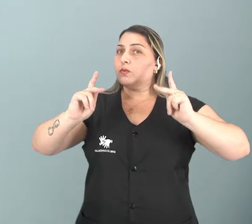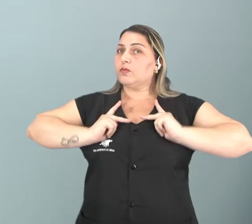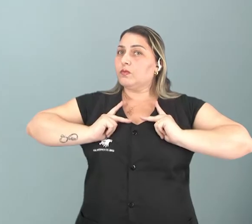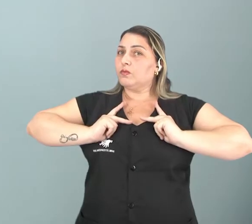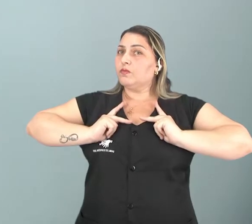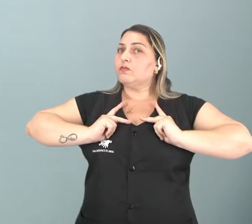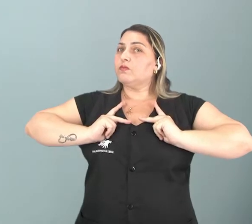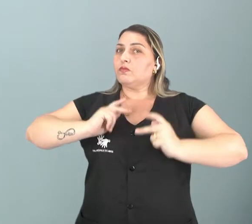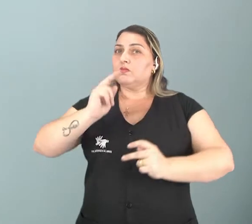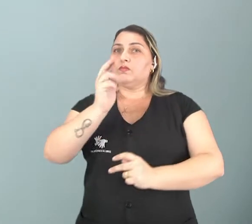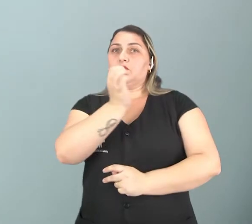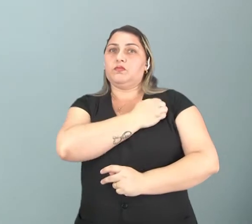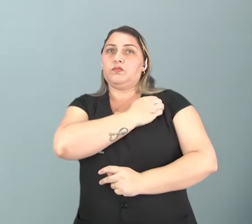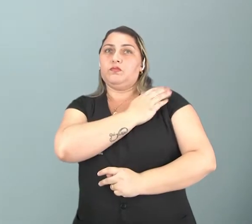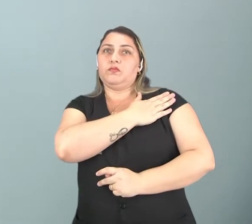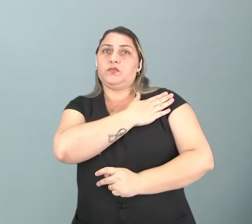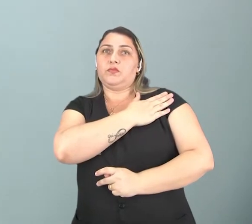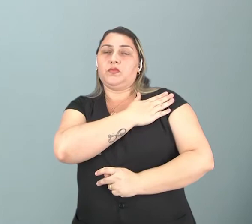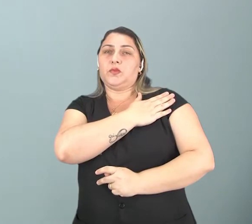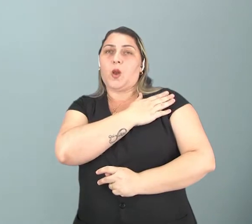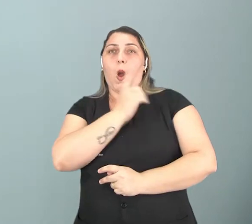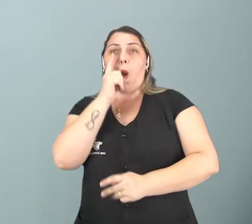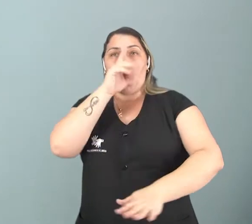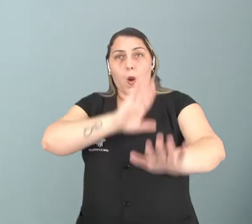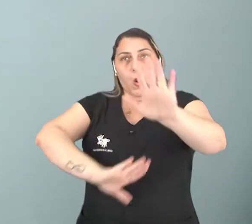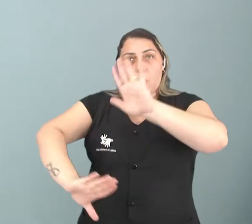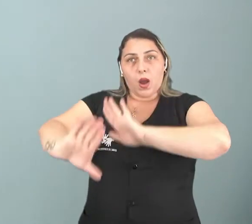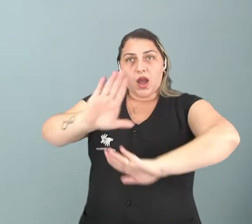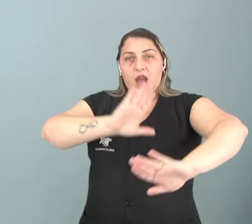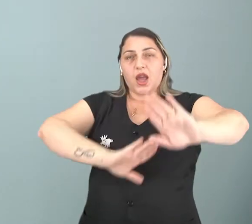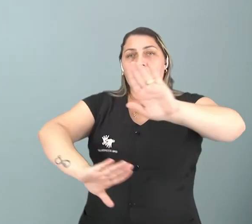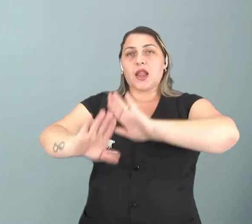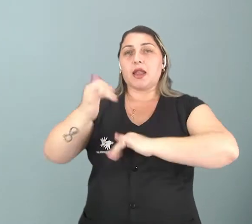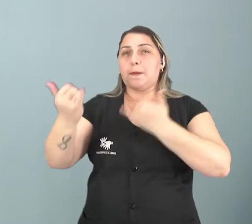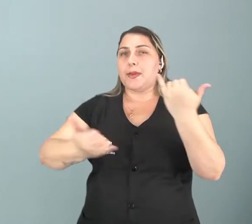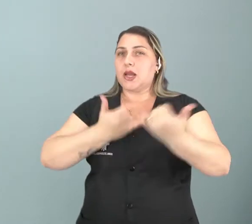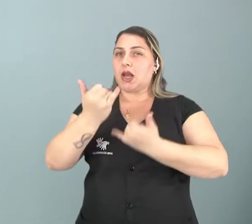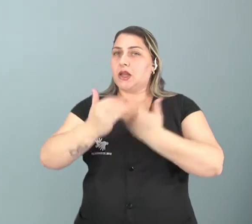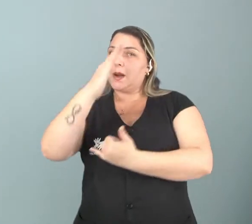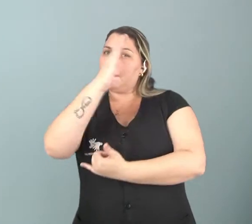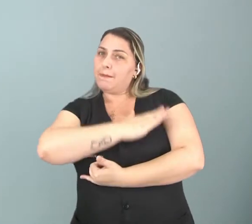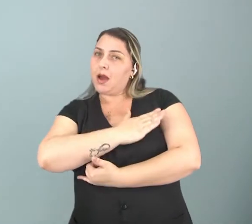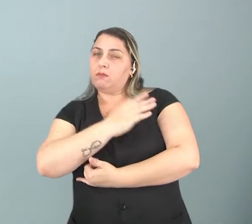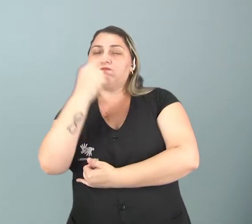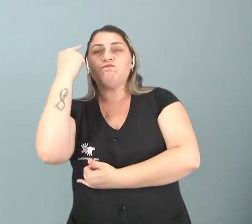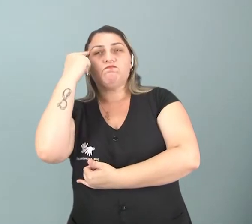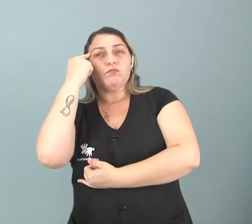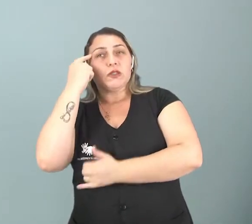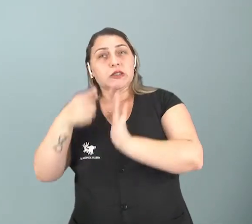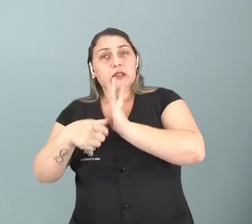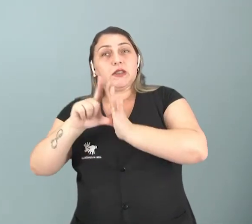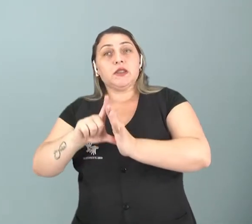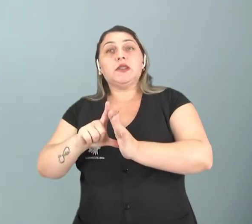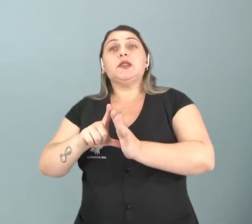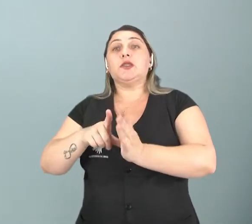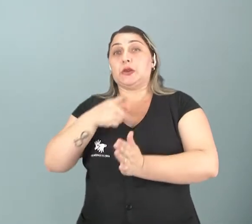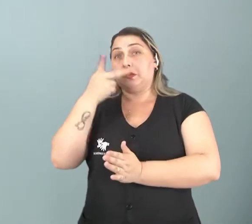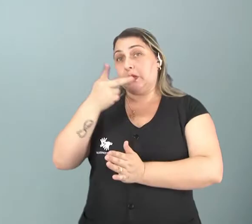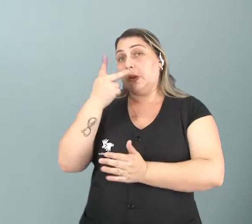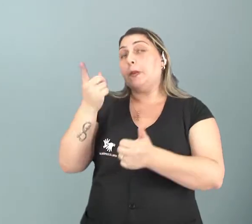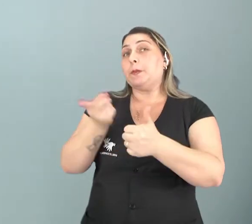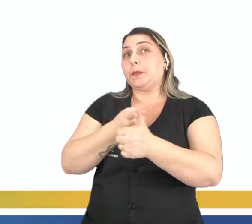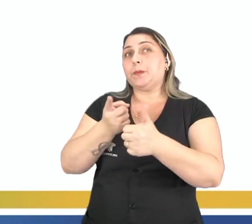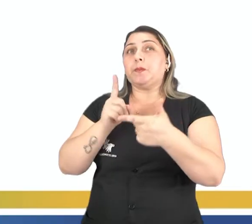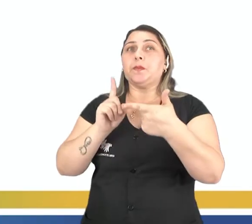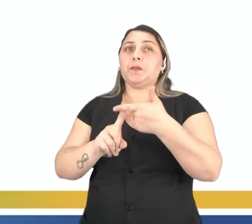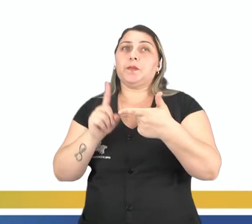Tomar cuidado com aquela piadinha que você joga, aquela brincadeira de mau gosto. Tentar refletir antes de falar. Essa é a primeira dica.